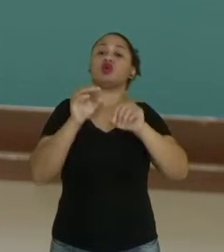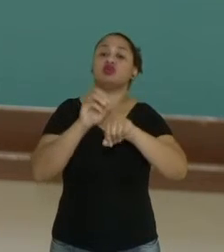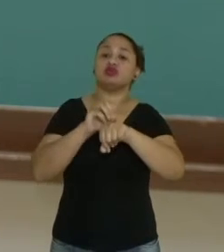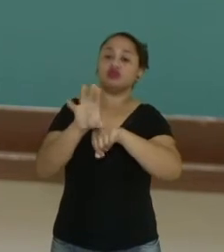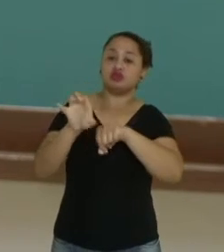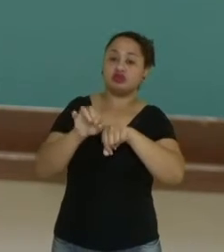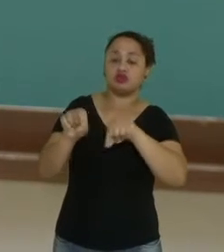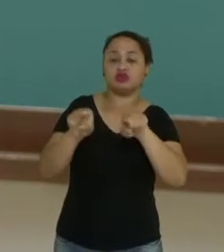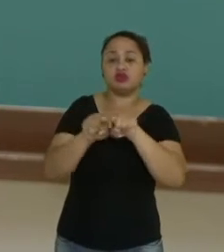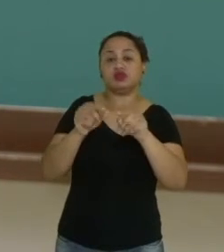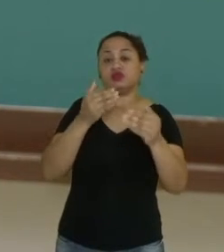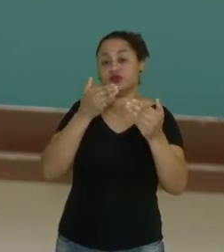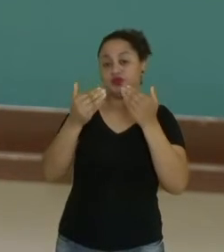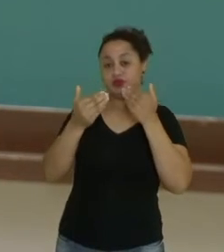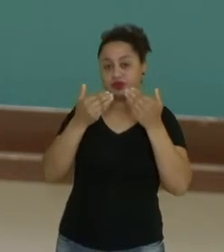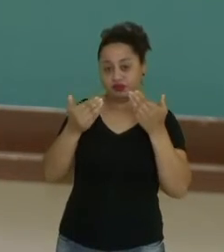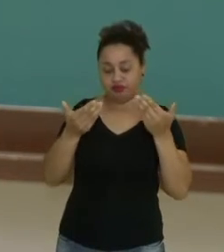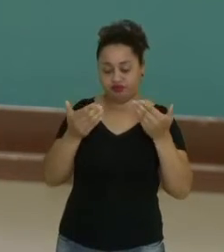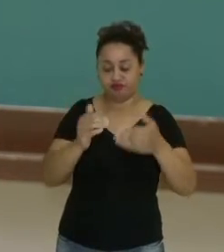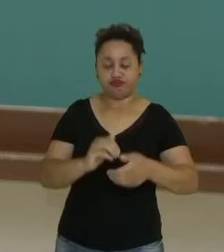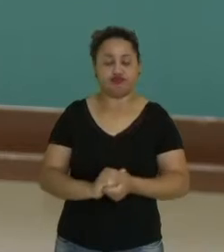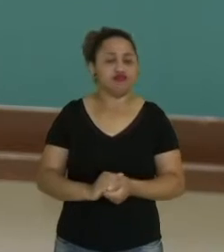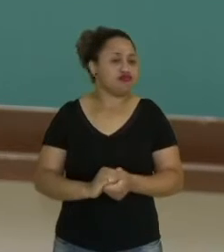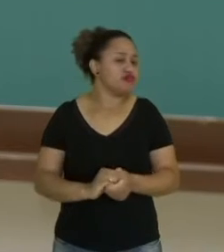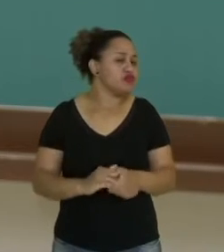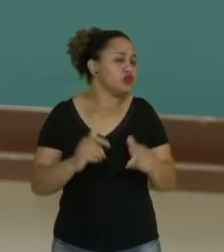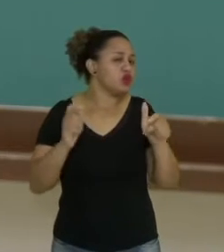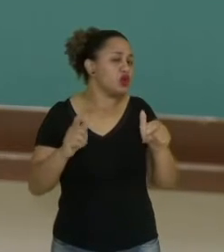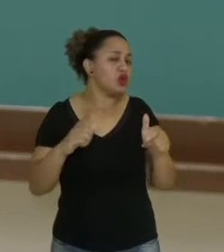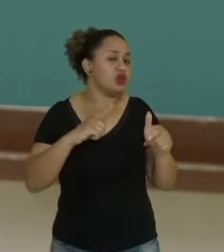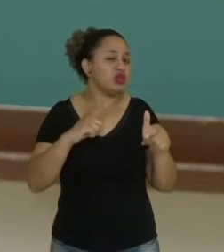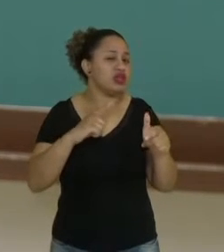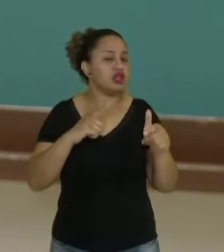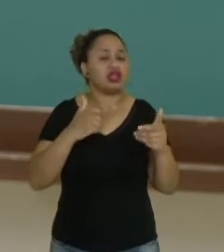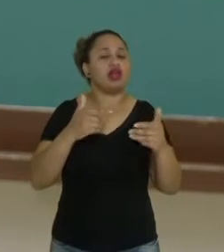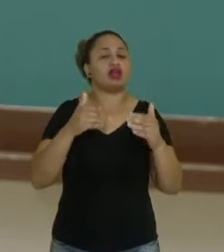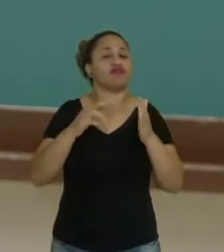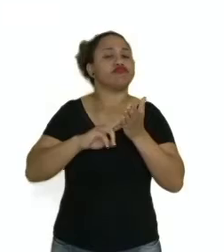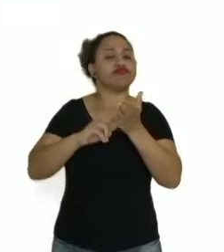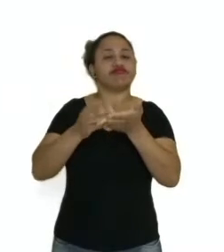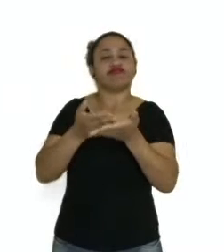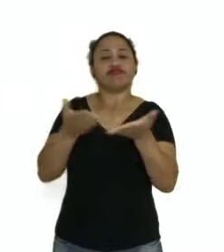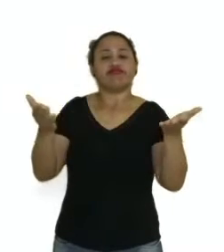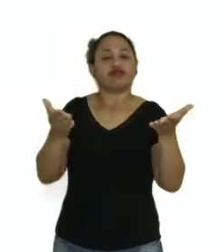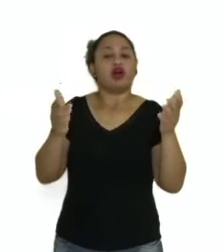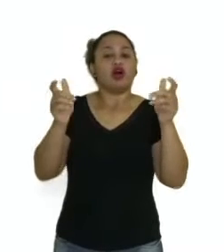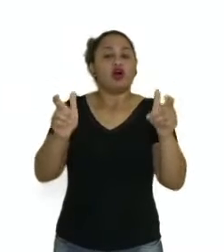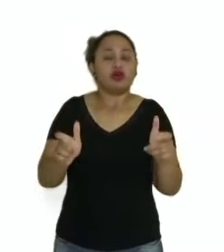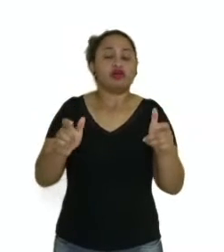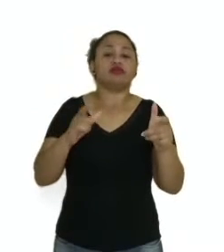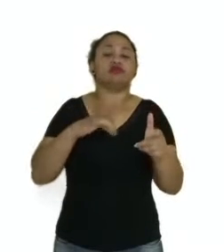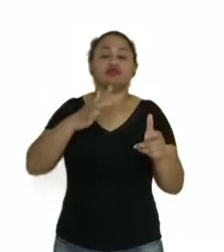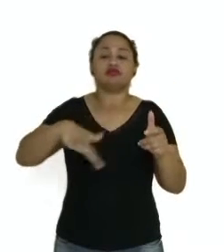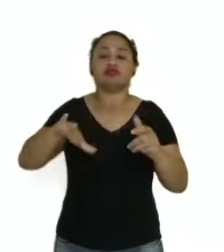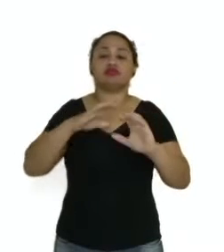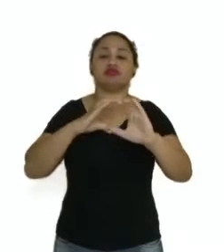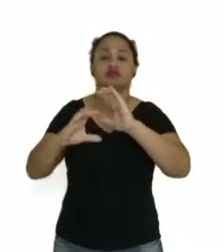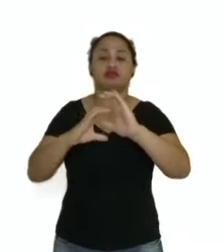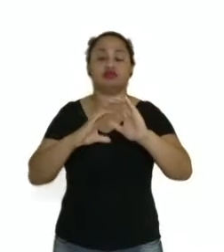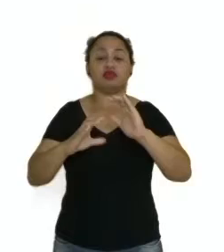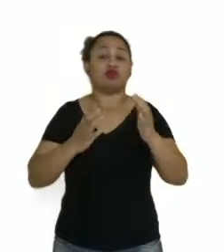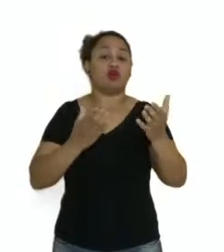e reivindicações. Onde costumam circular as cartas abertas? Em meios de comunicação